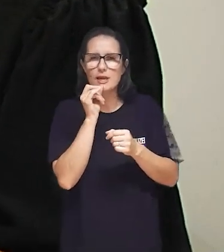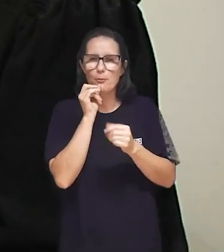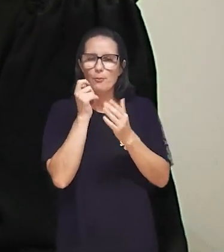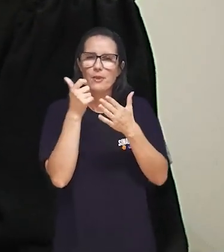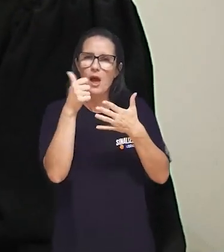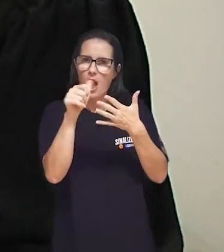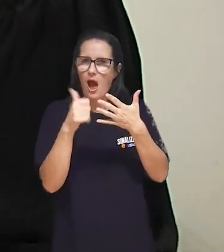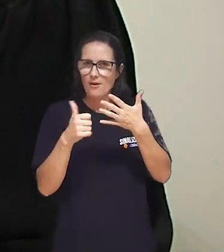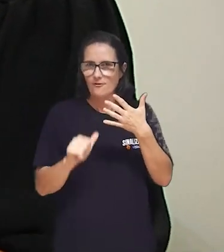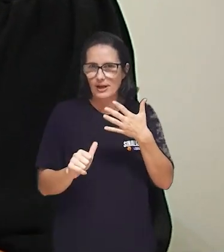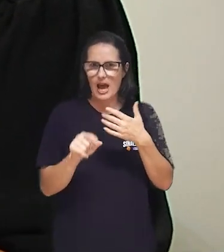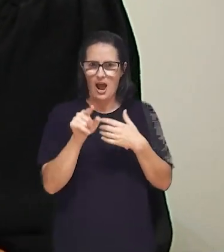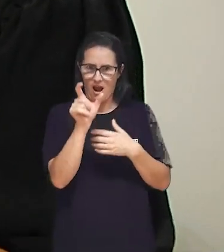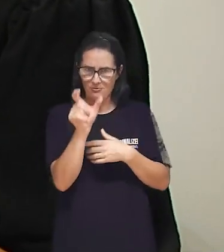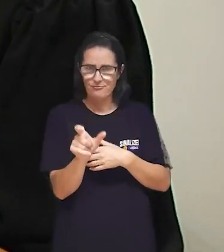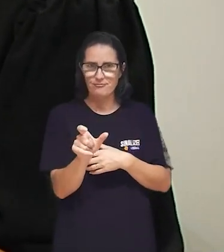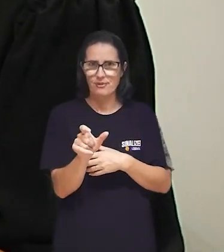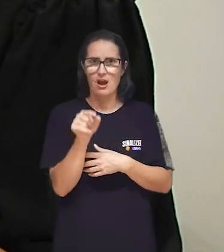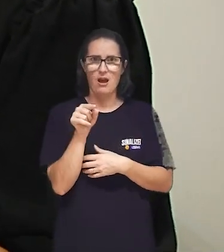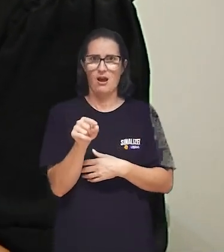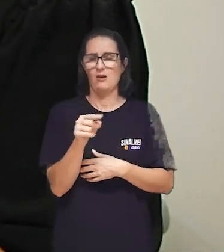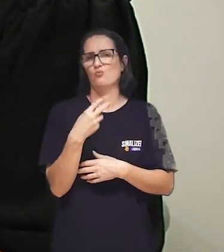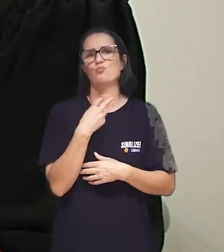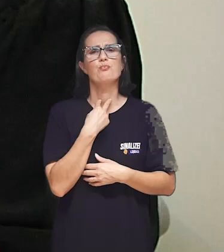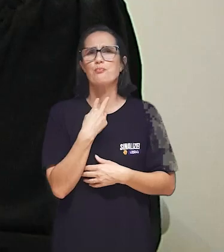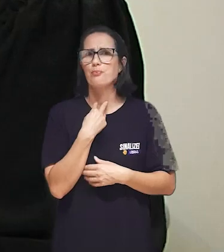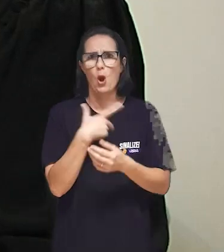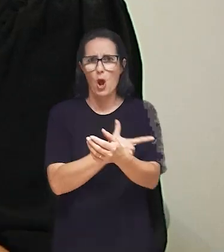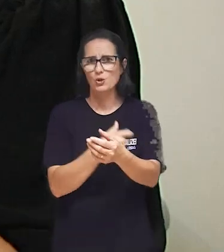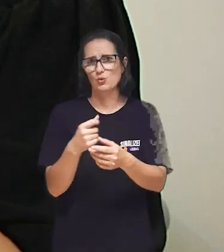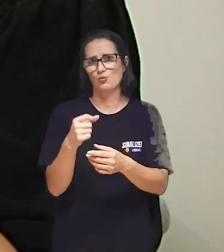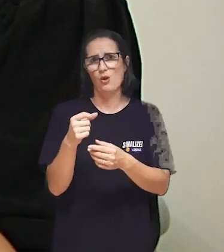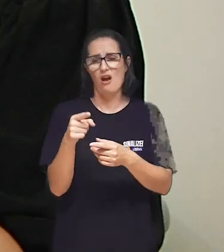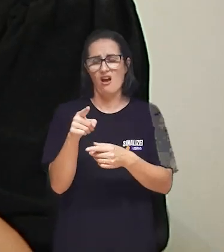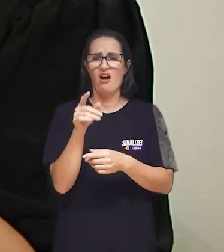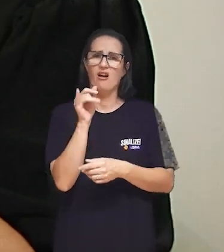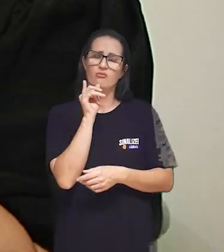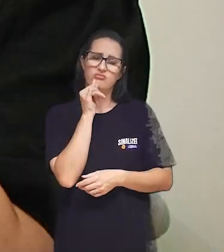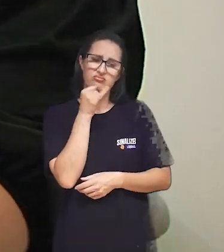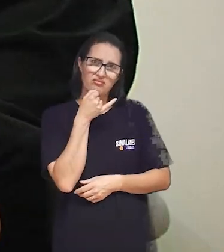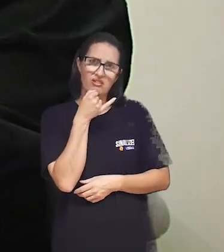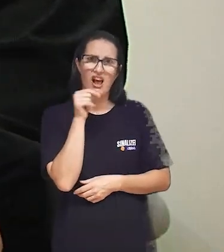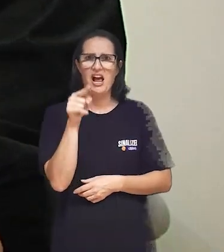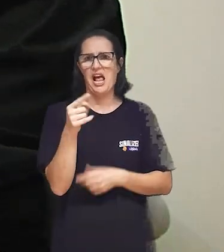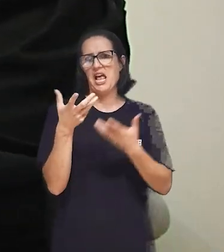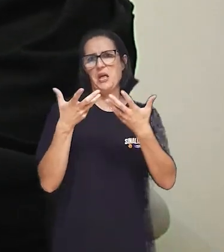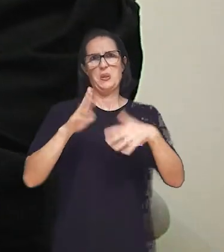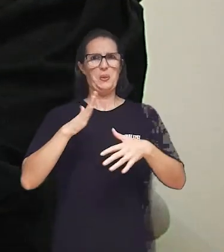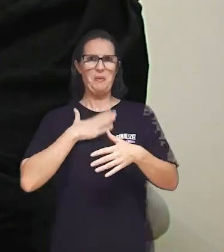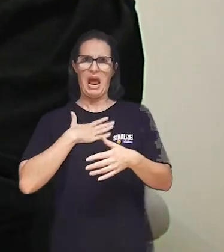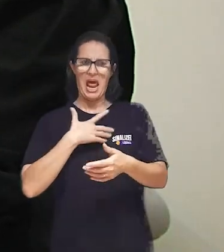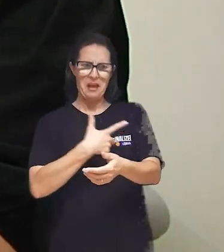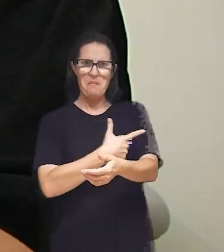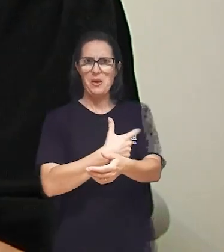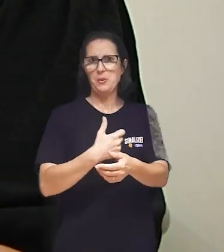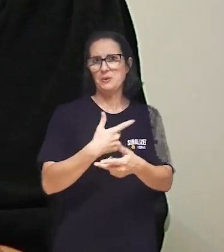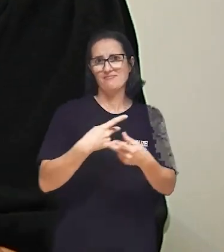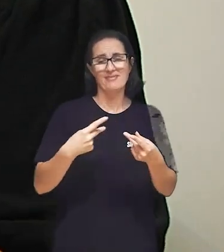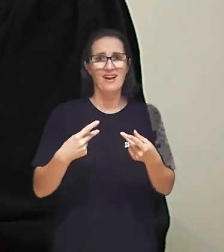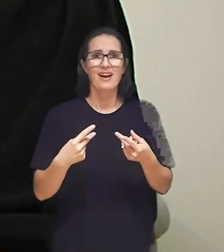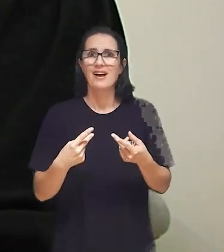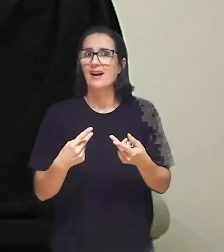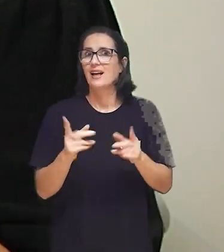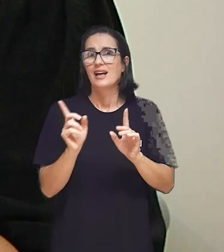e o doador é inapto, muitas vezes ele fica triste, vocês não, enfim, ou não querem o meu sangue ou